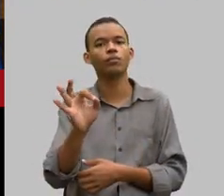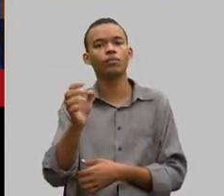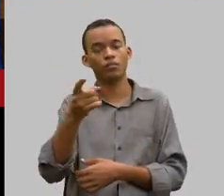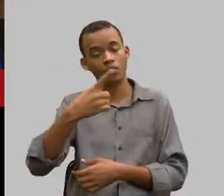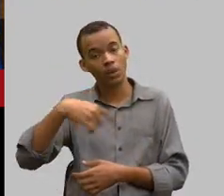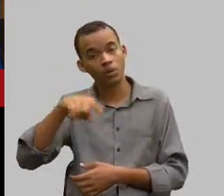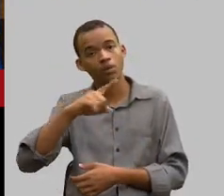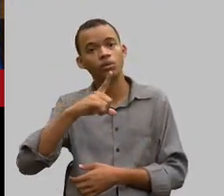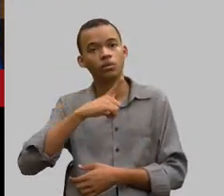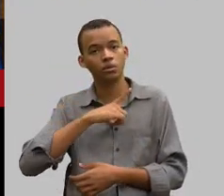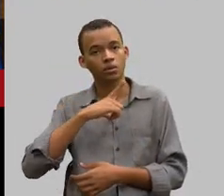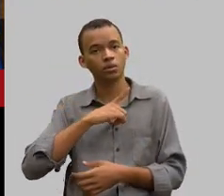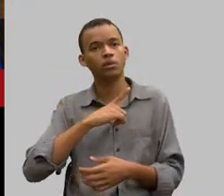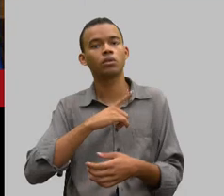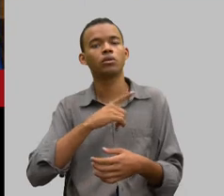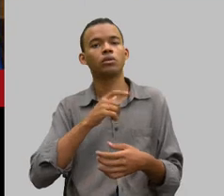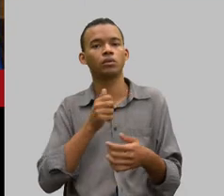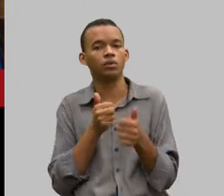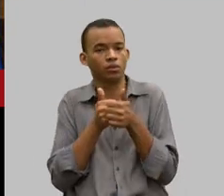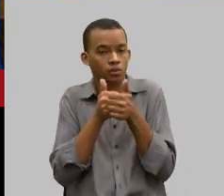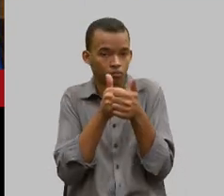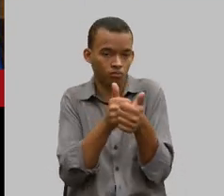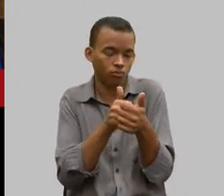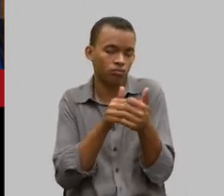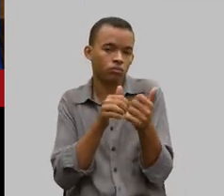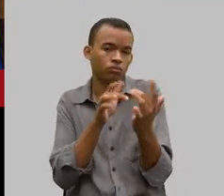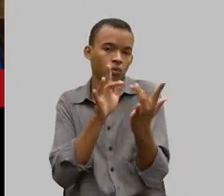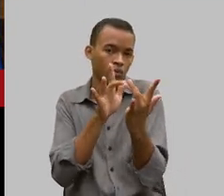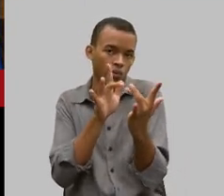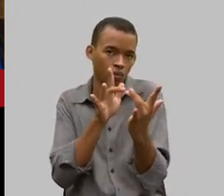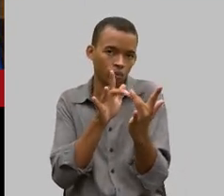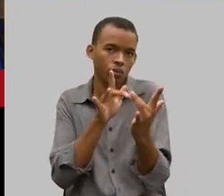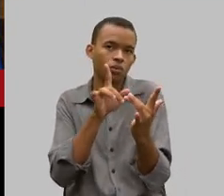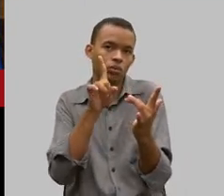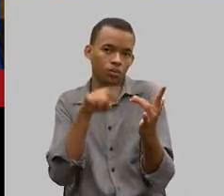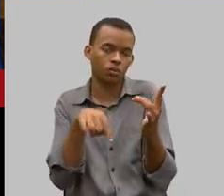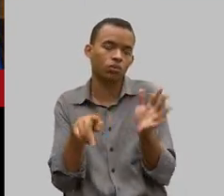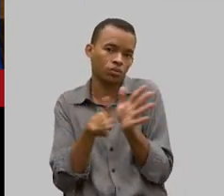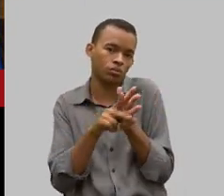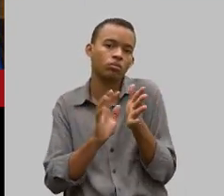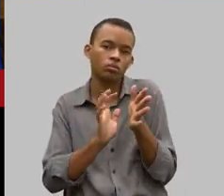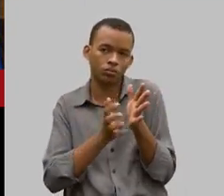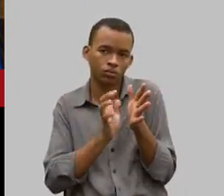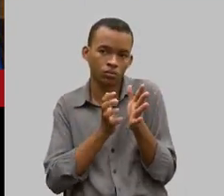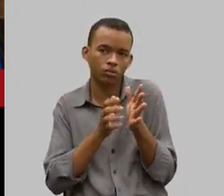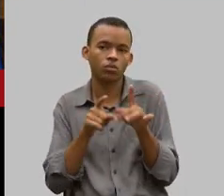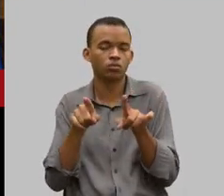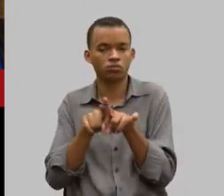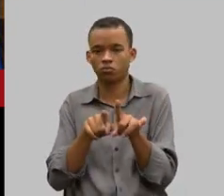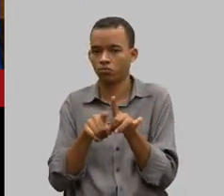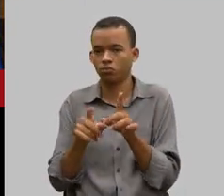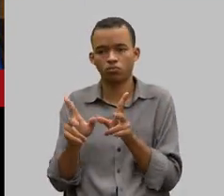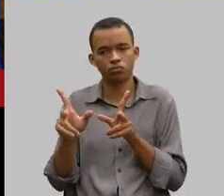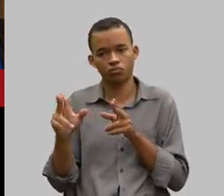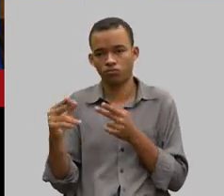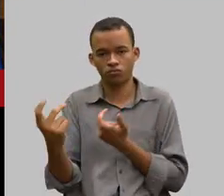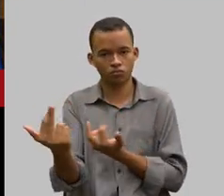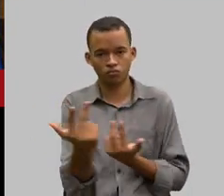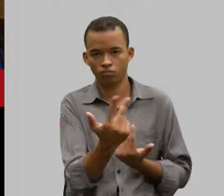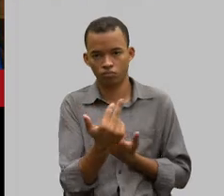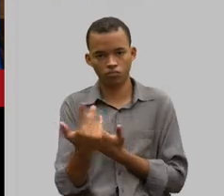alguma proximidade e conhece algumas pessoas que são do nosso partido certamente isso acontece com a senhora com os outros